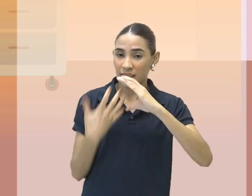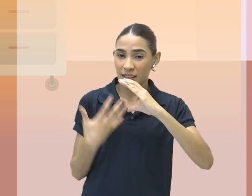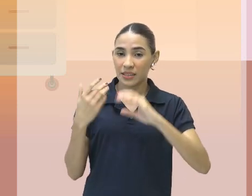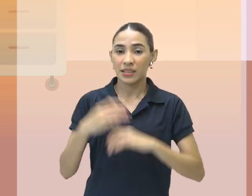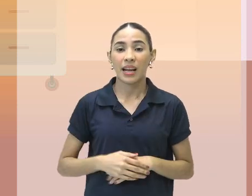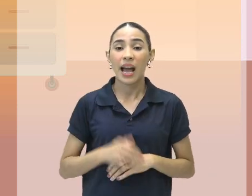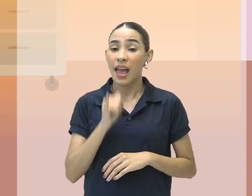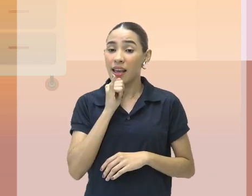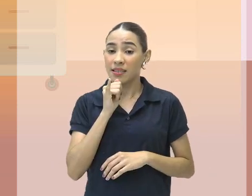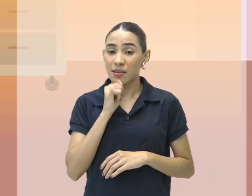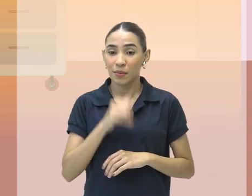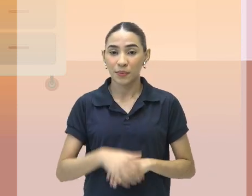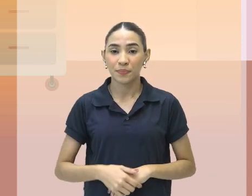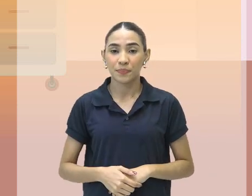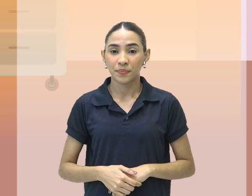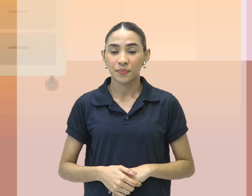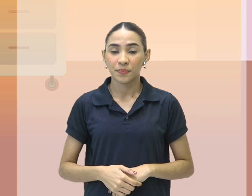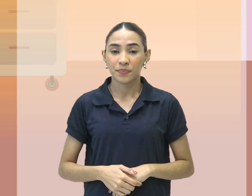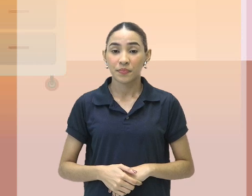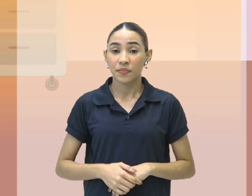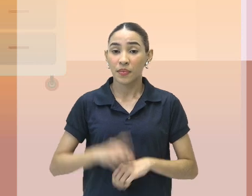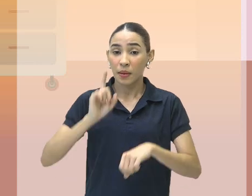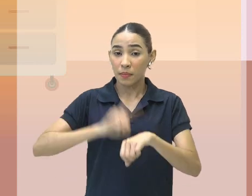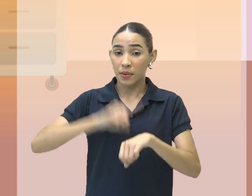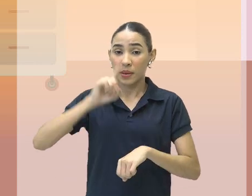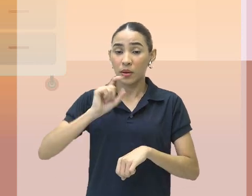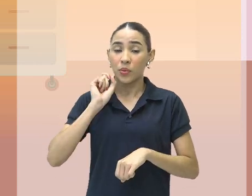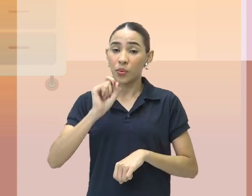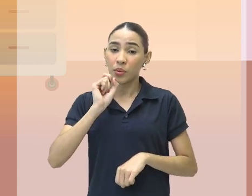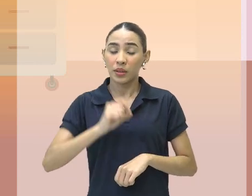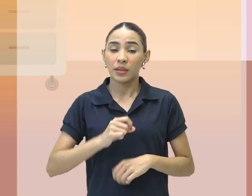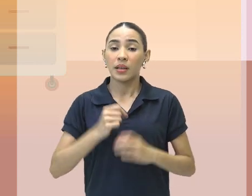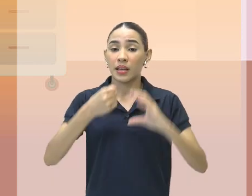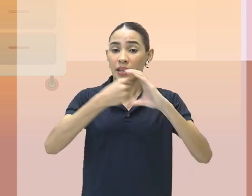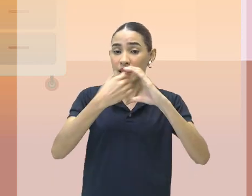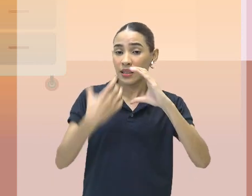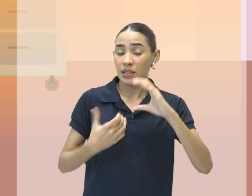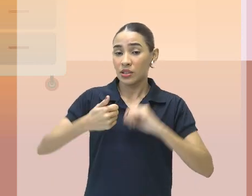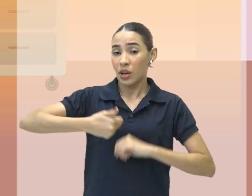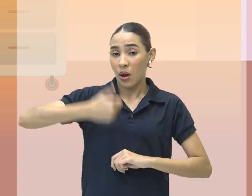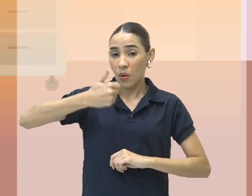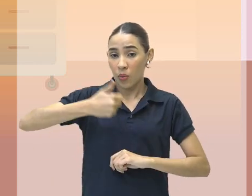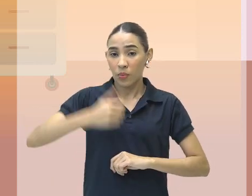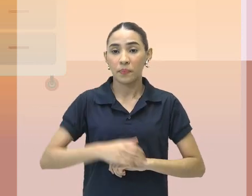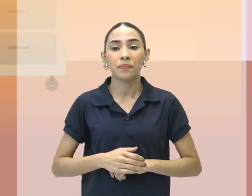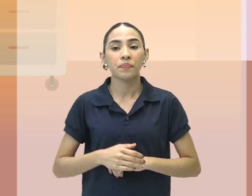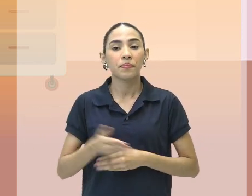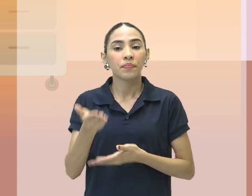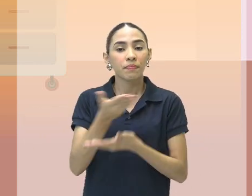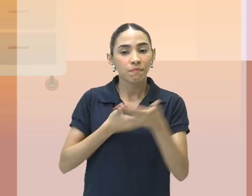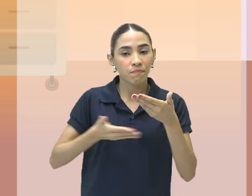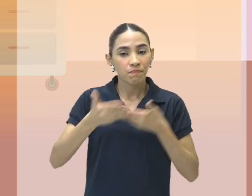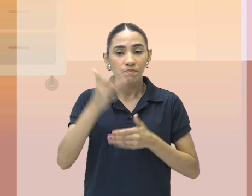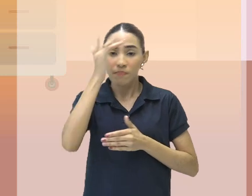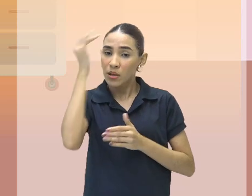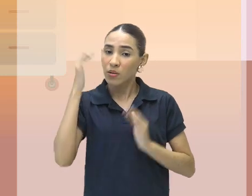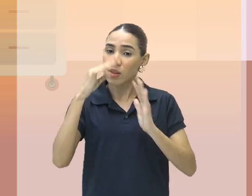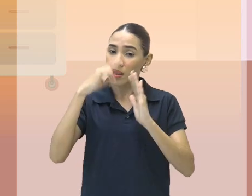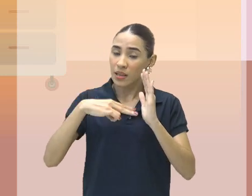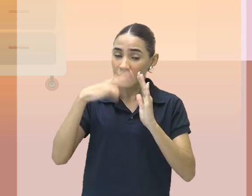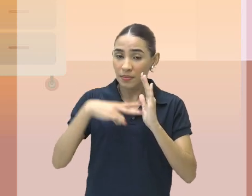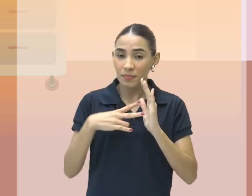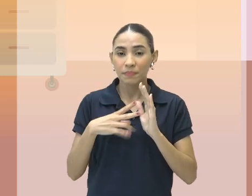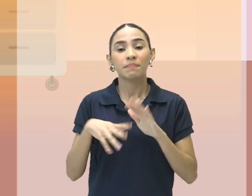contemporâneo. Acompanhem comigo. Primeiro delas, né? Primeira característica, o conto contemporâneo interage com o leitor, que eu acabei de